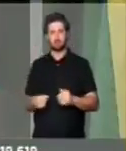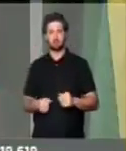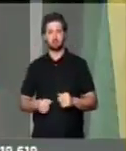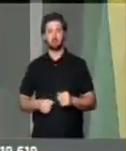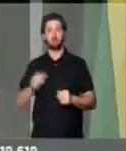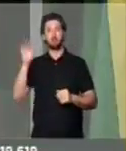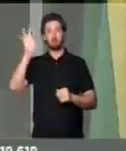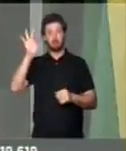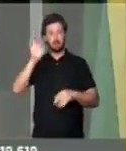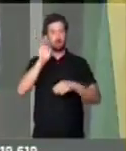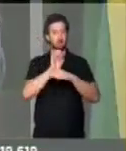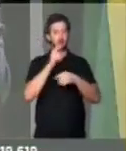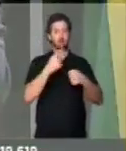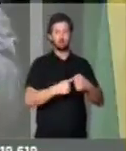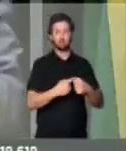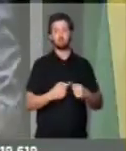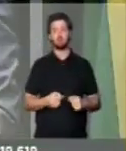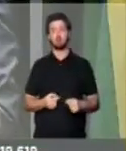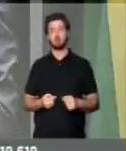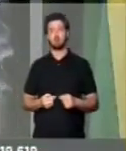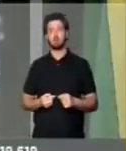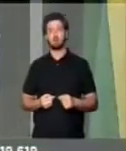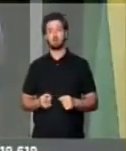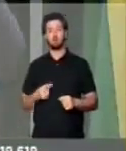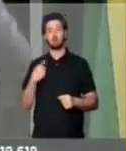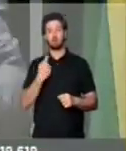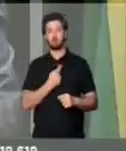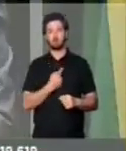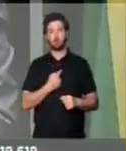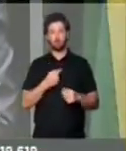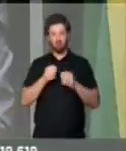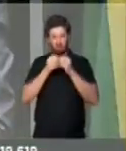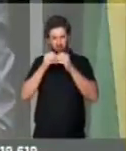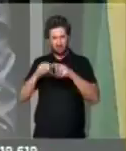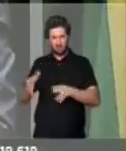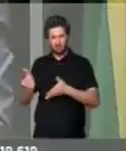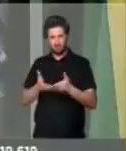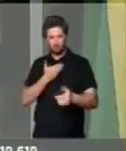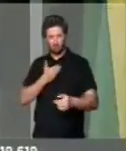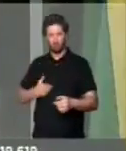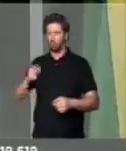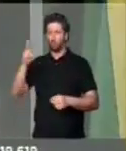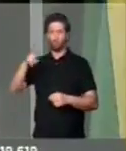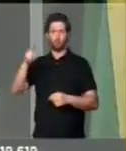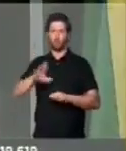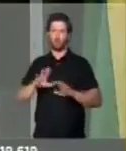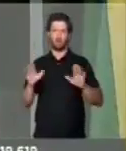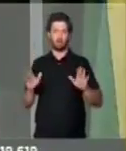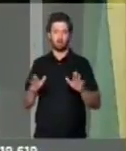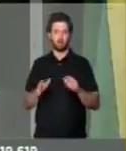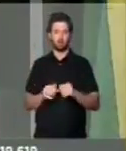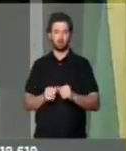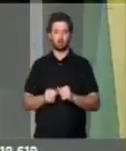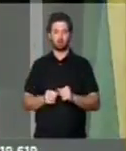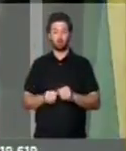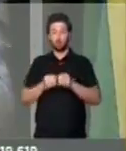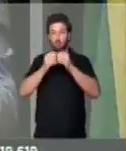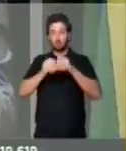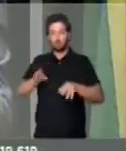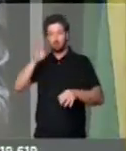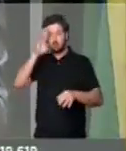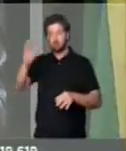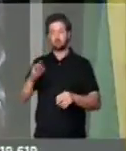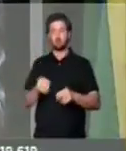públicos federais, estaduais e municipais. Nós nunca vamos prejudicar servidor público, que o maior prejuízo